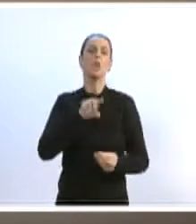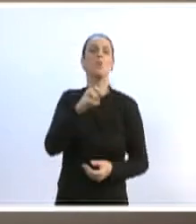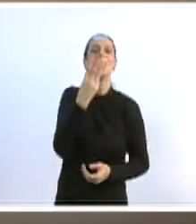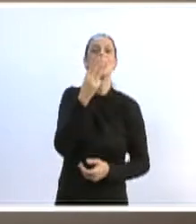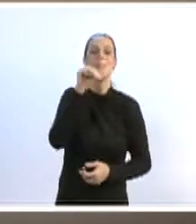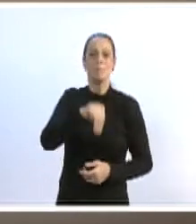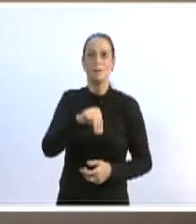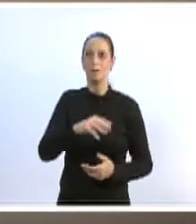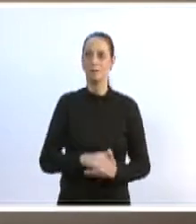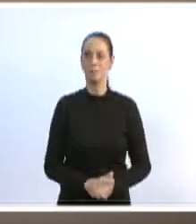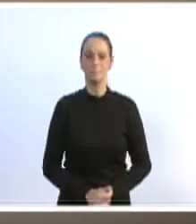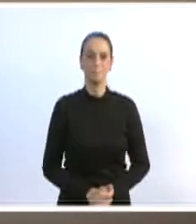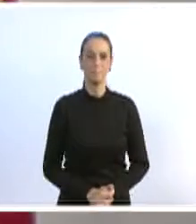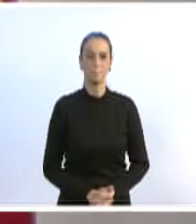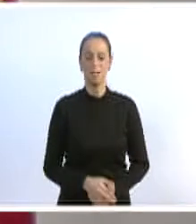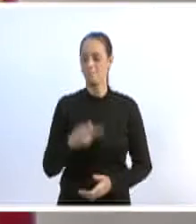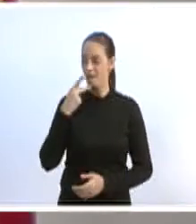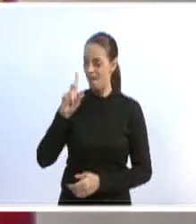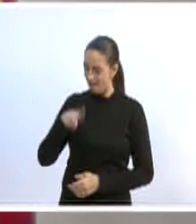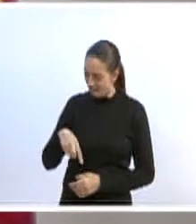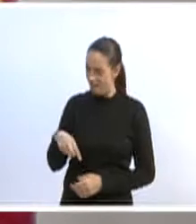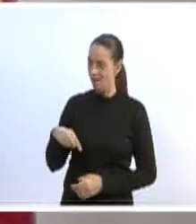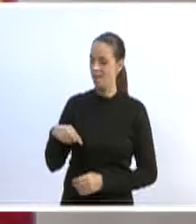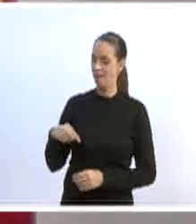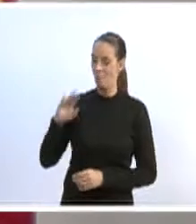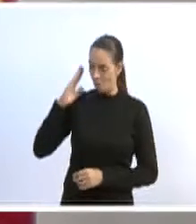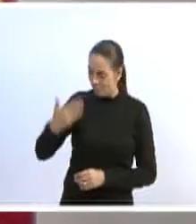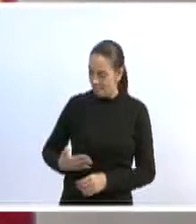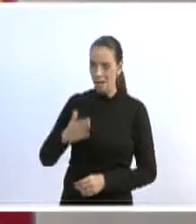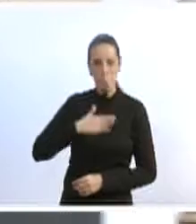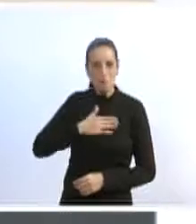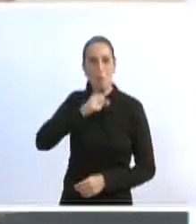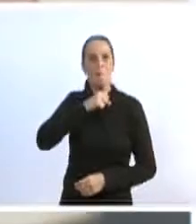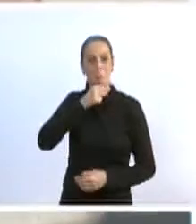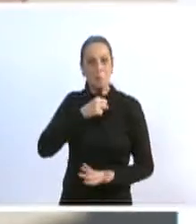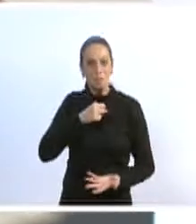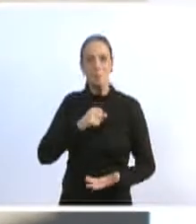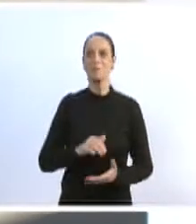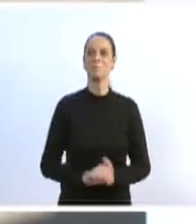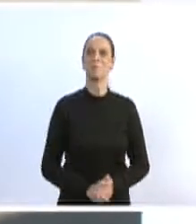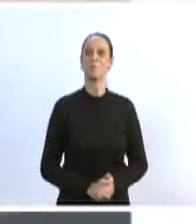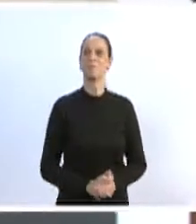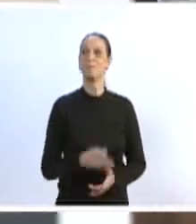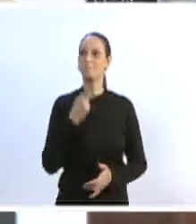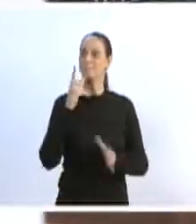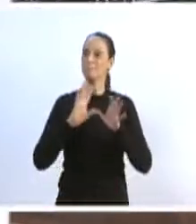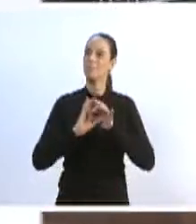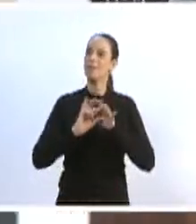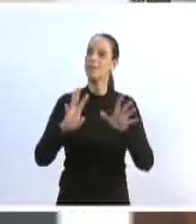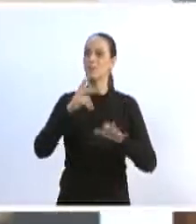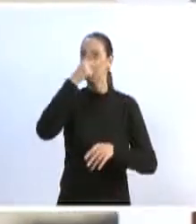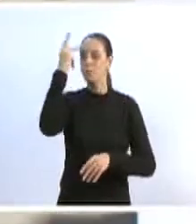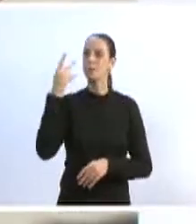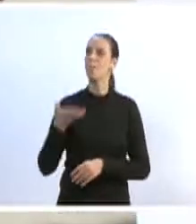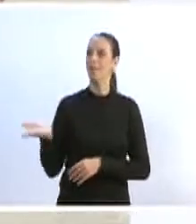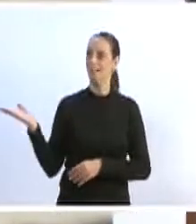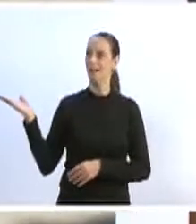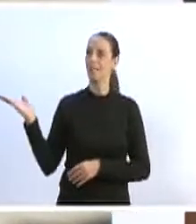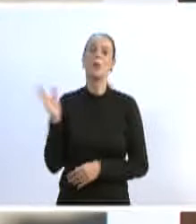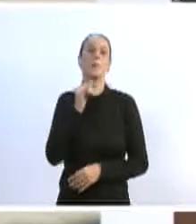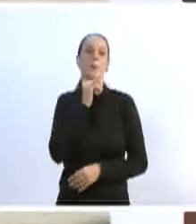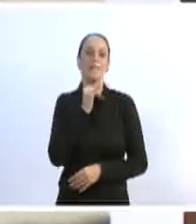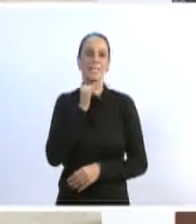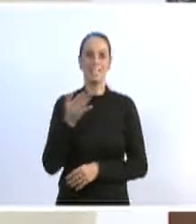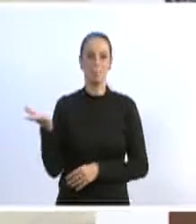homenageados exatamente olha que deixa fazer deixa liberar a